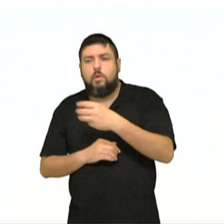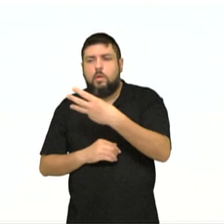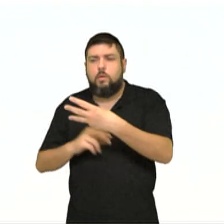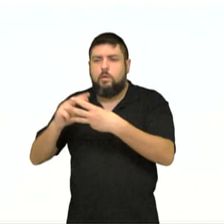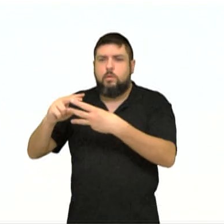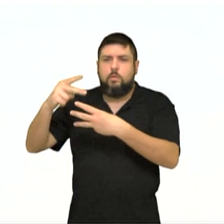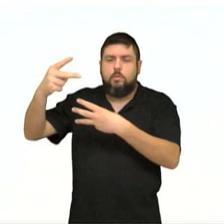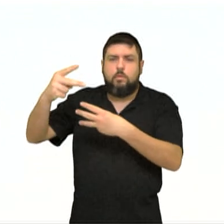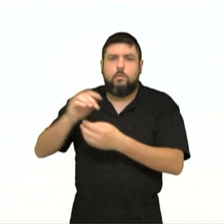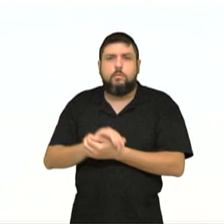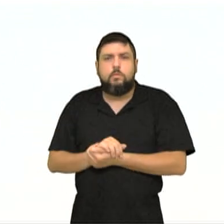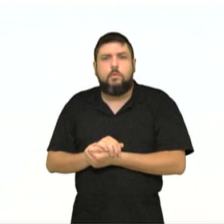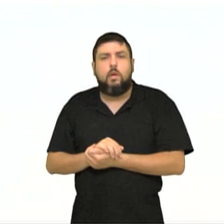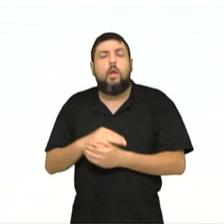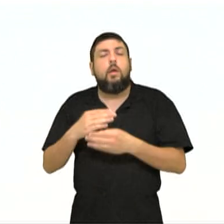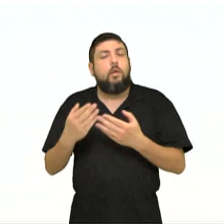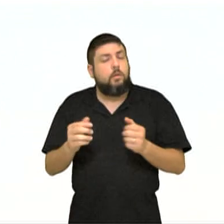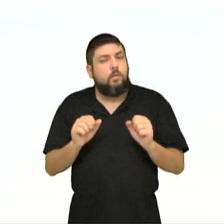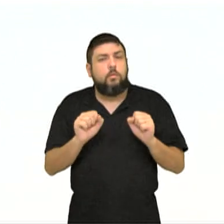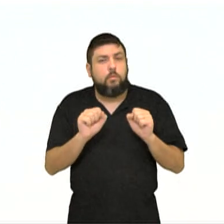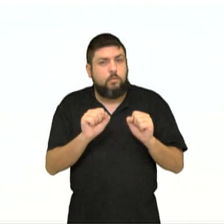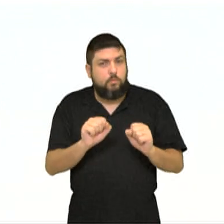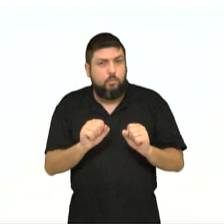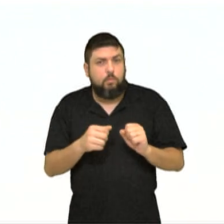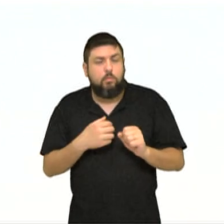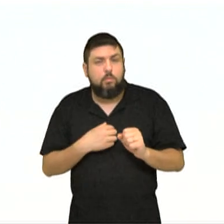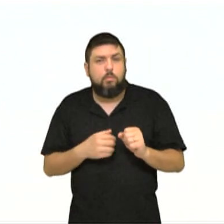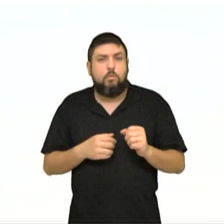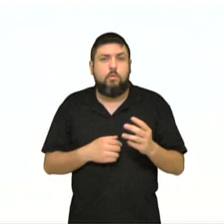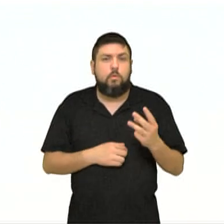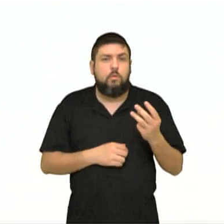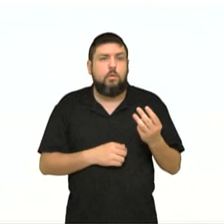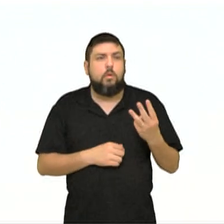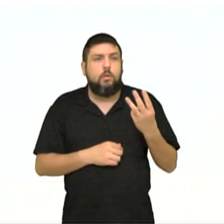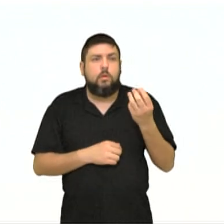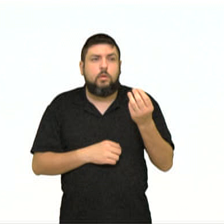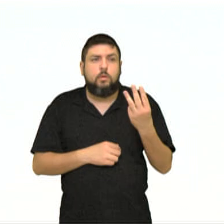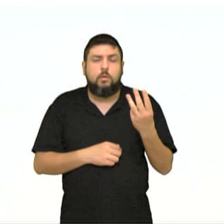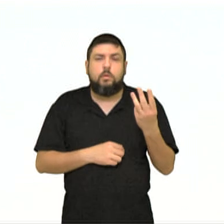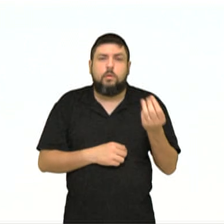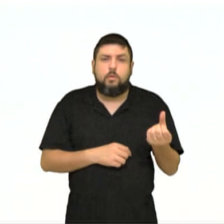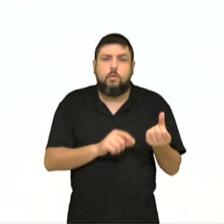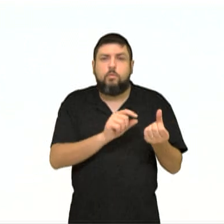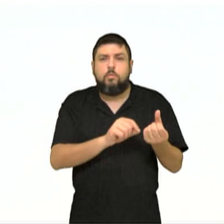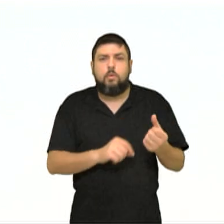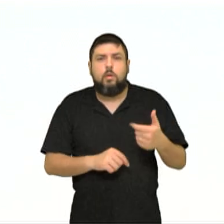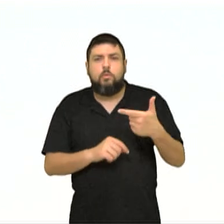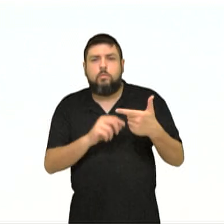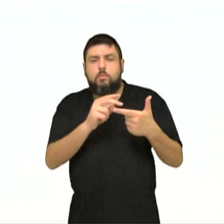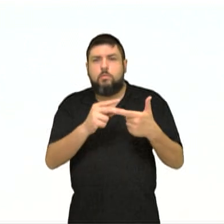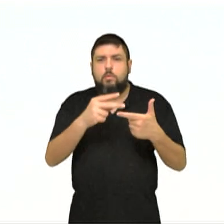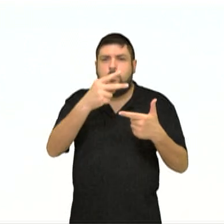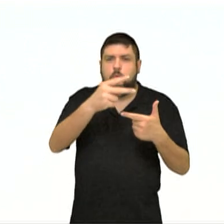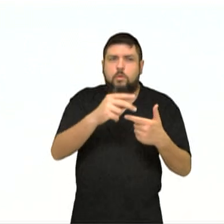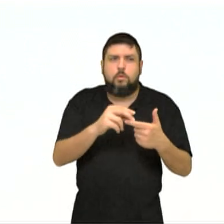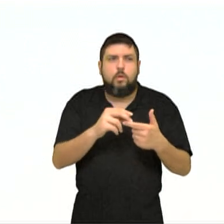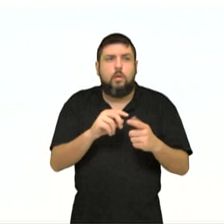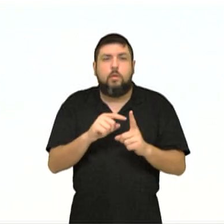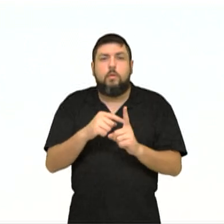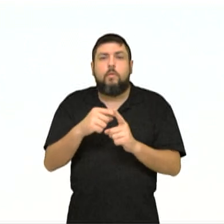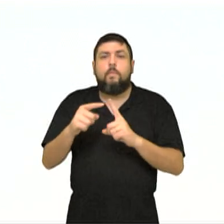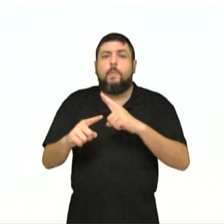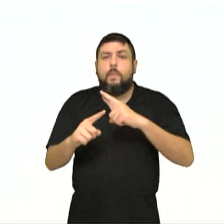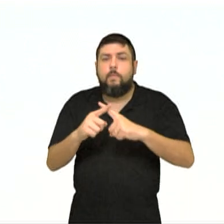mais uma vez o 36 igual a 2 ao quadrado vezes 3 ao quadrado. Aqui eu estou representando 4 e no 3 ao